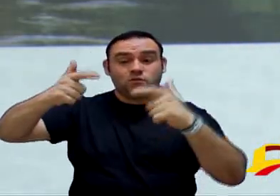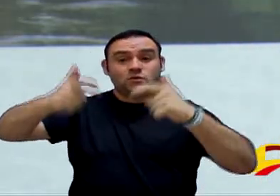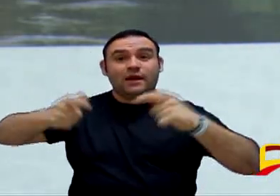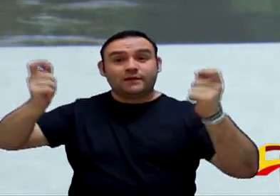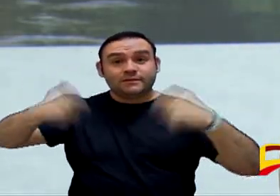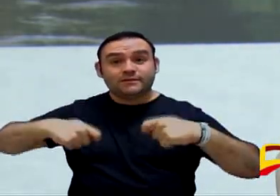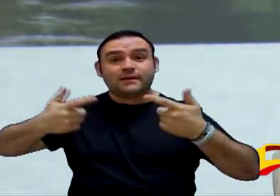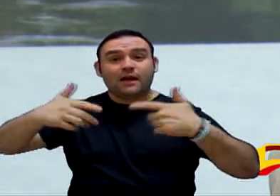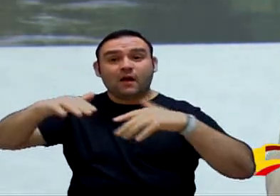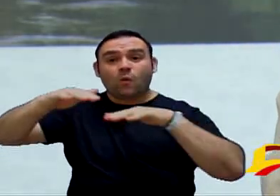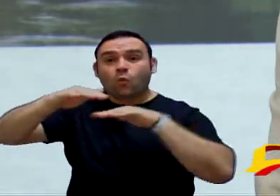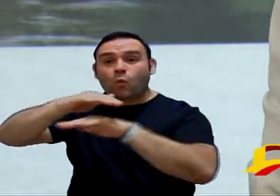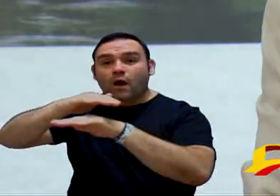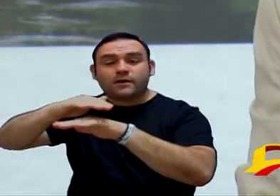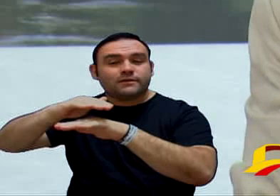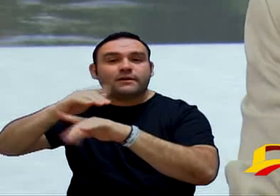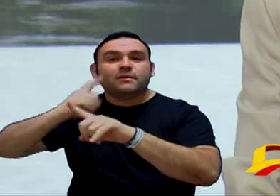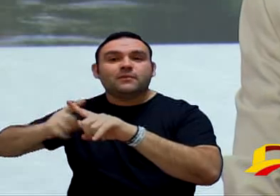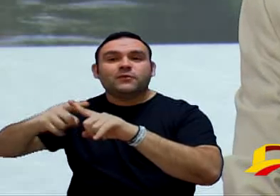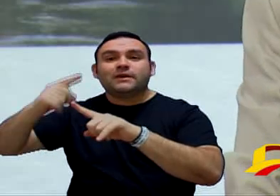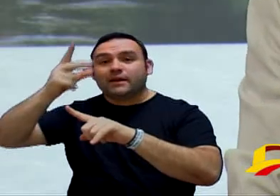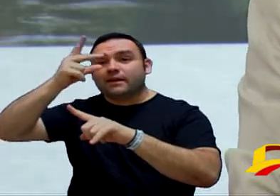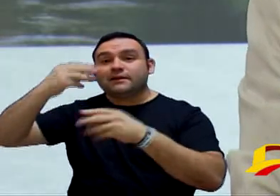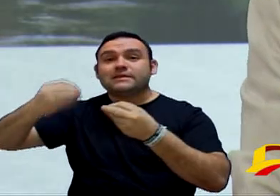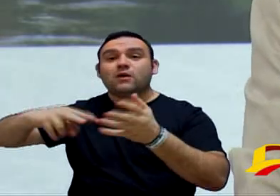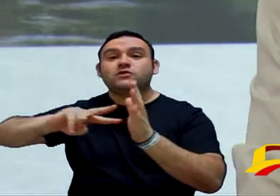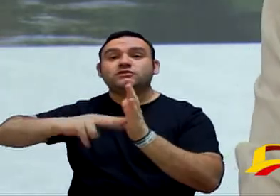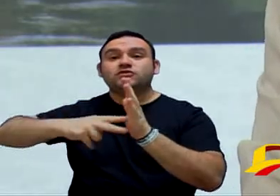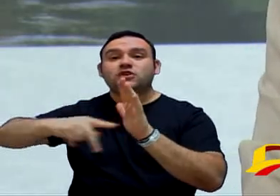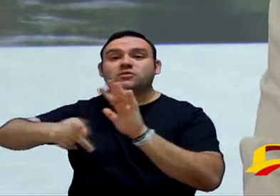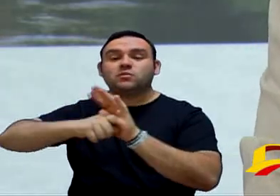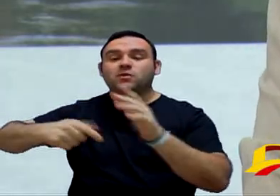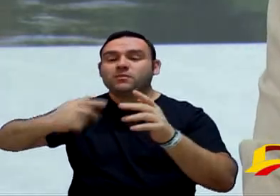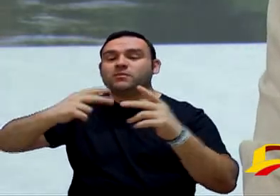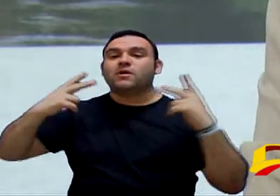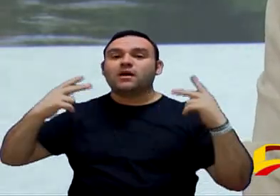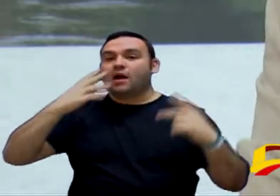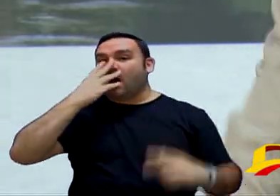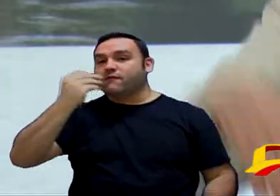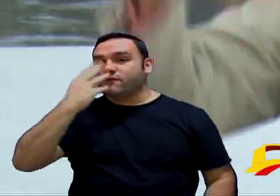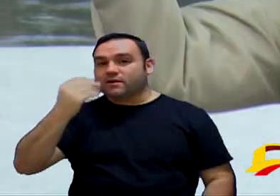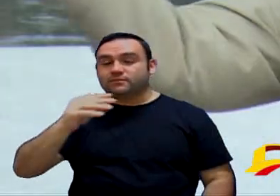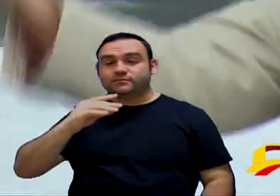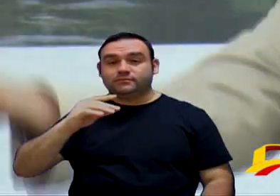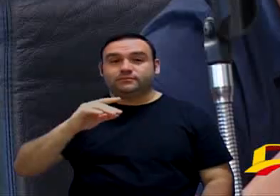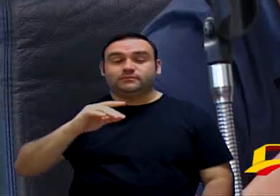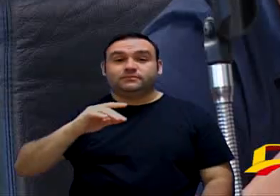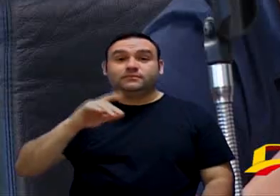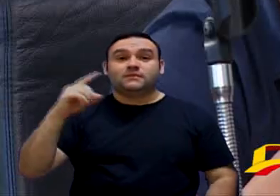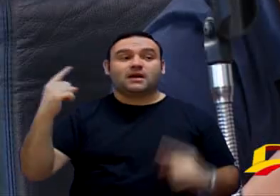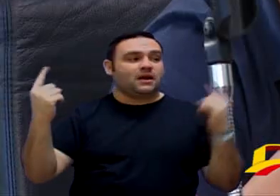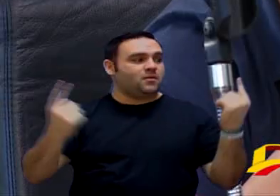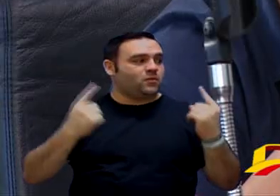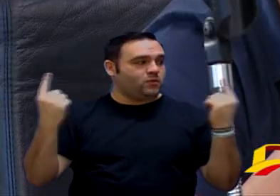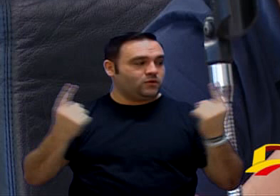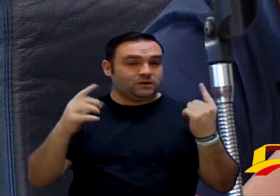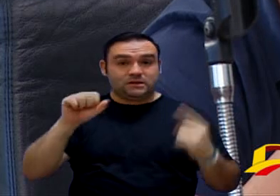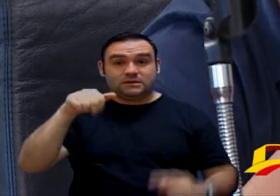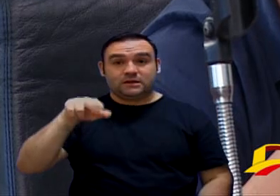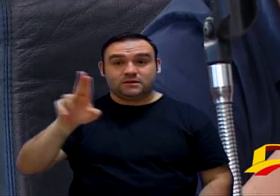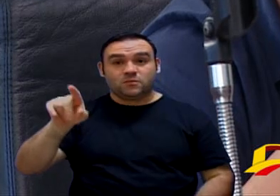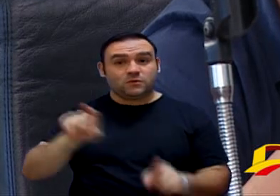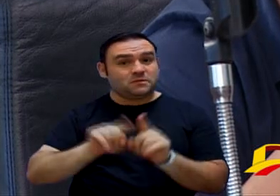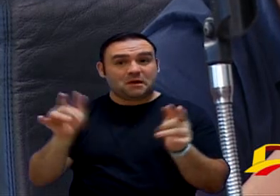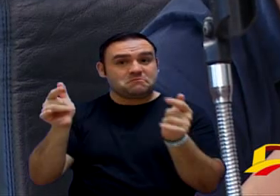estar guardando isso que foi cedida para o sindicato dos condutores escolares as ambulâncias do SAMU ficam no